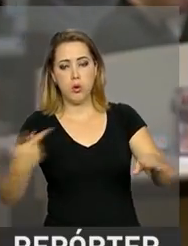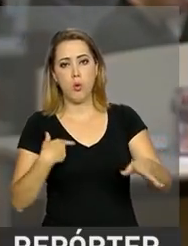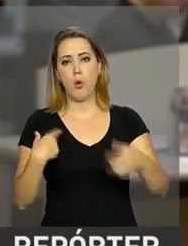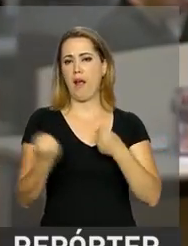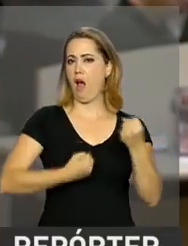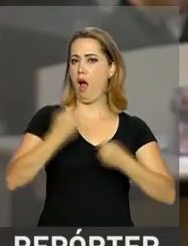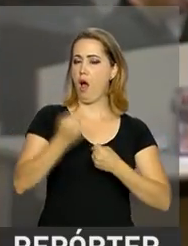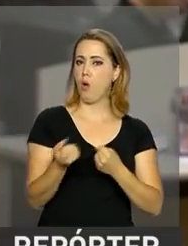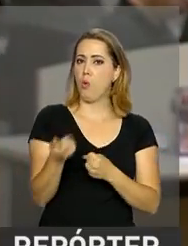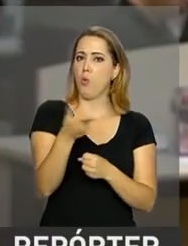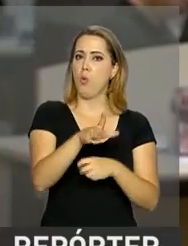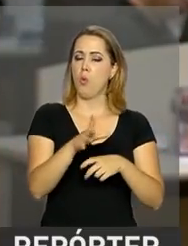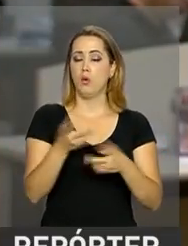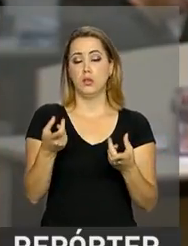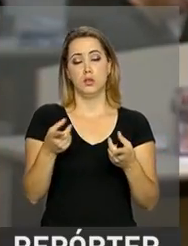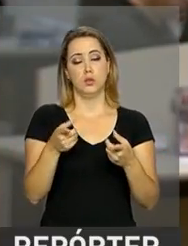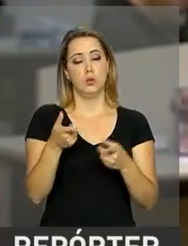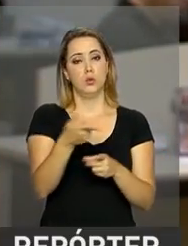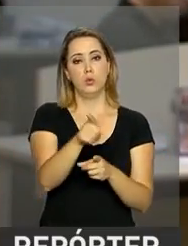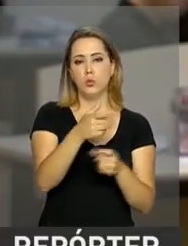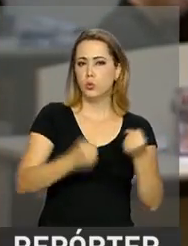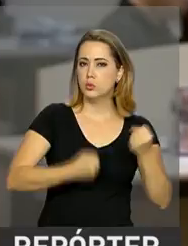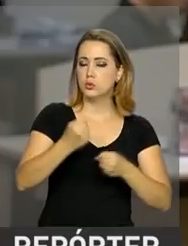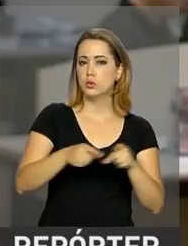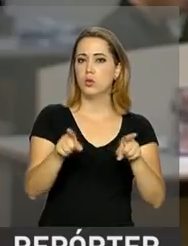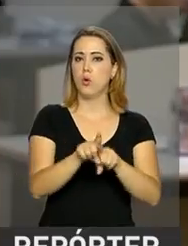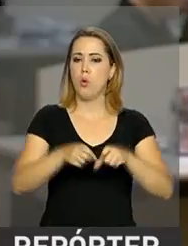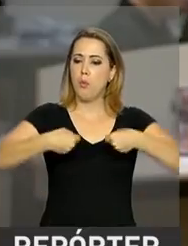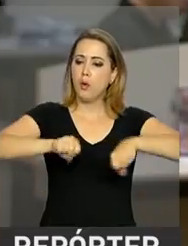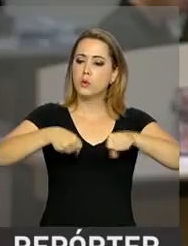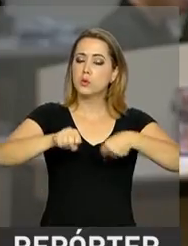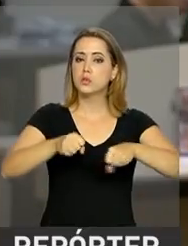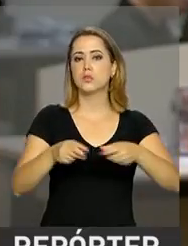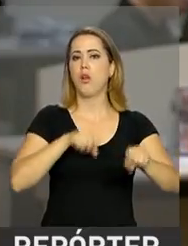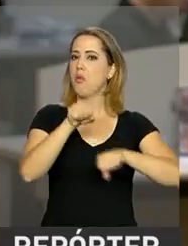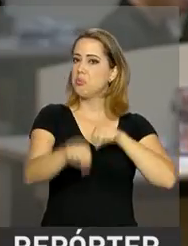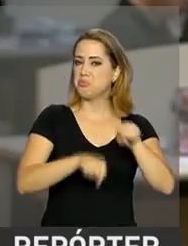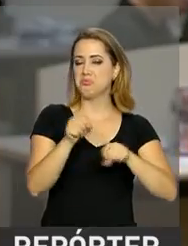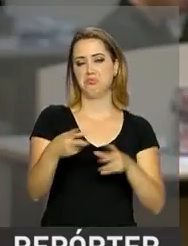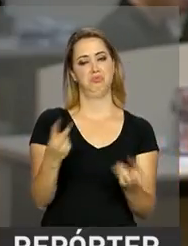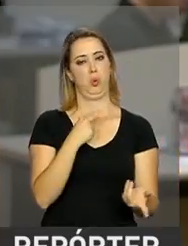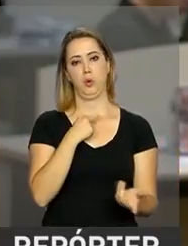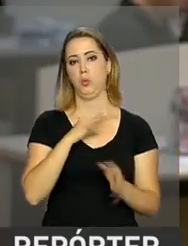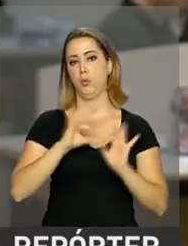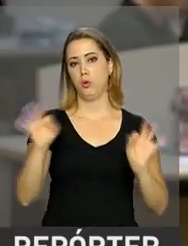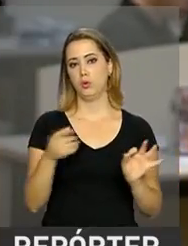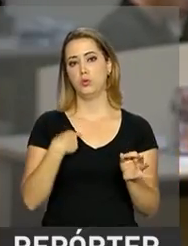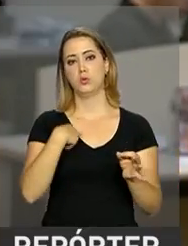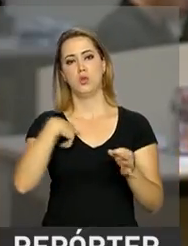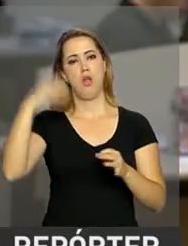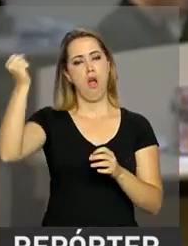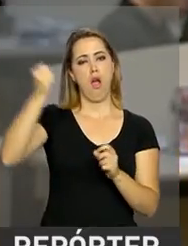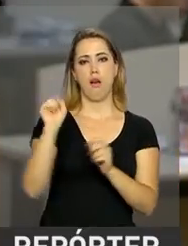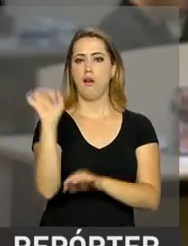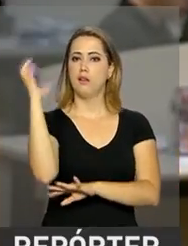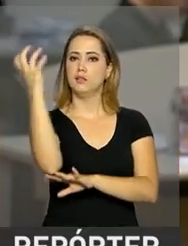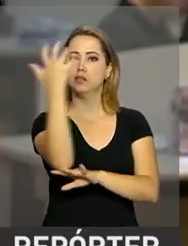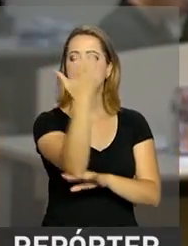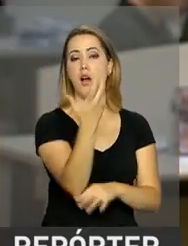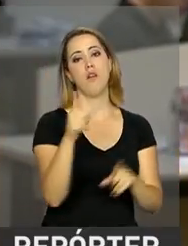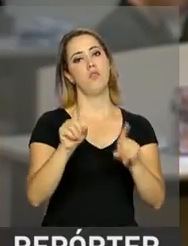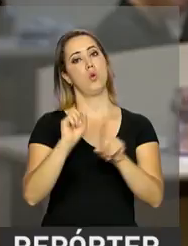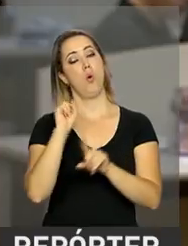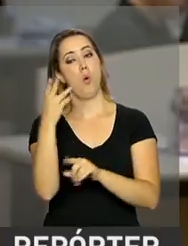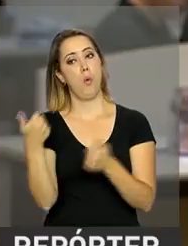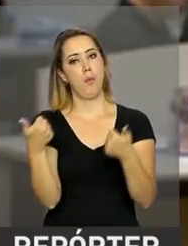Ou andar de bicicleta em moto permanecer em campo aberto como plantações Campos esportivos e praias ficar embaixo de árvores ou perto de